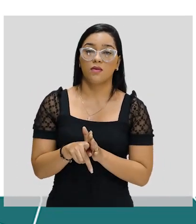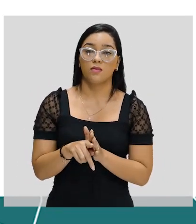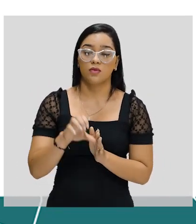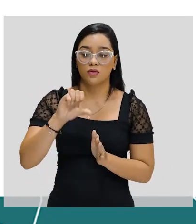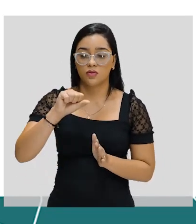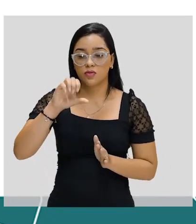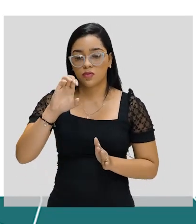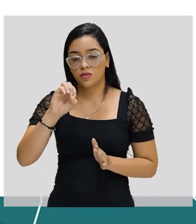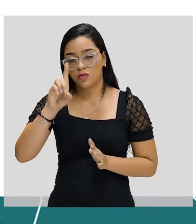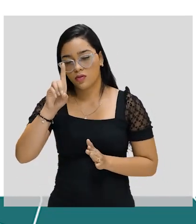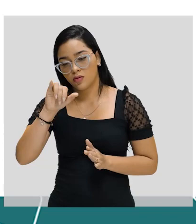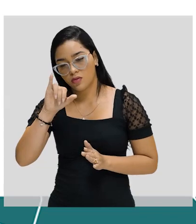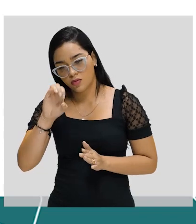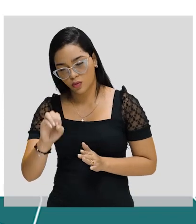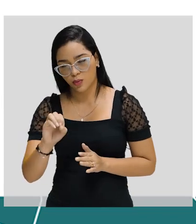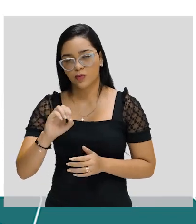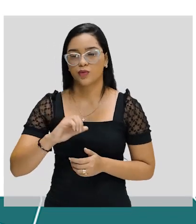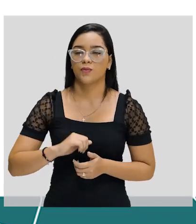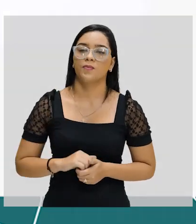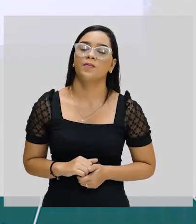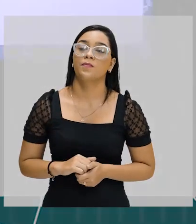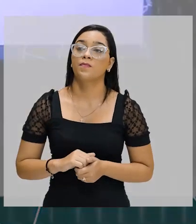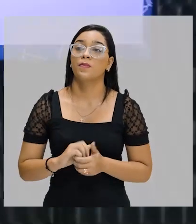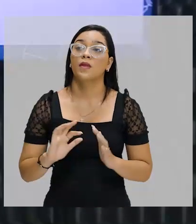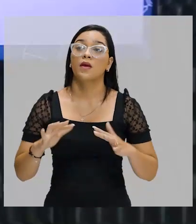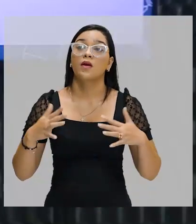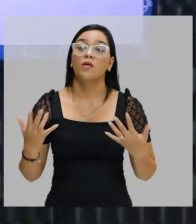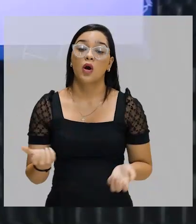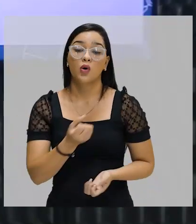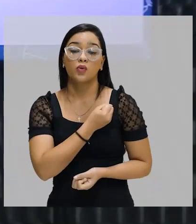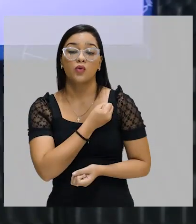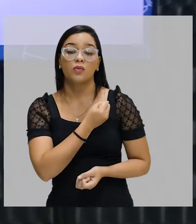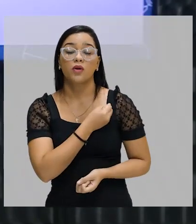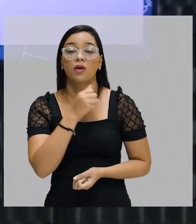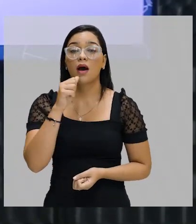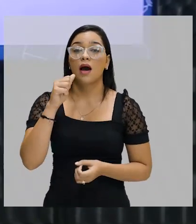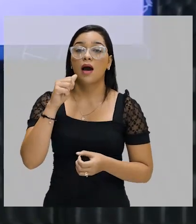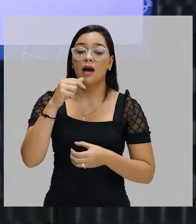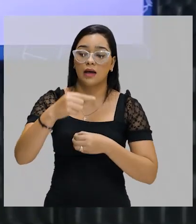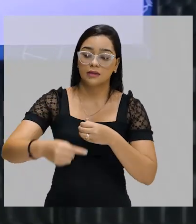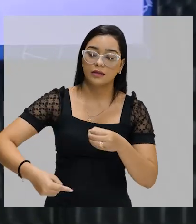sódio. Tá ok? E qual é o seu número atômico?